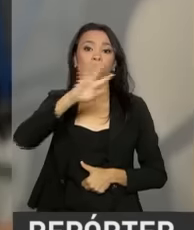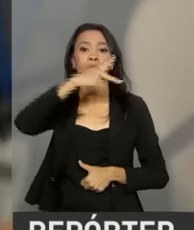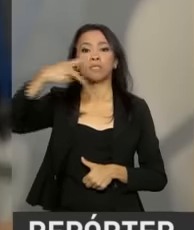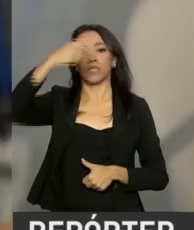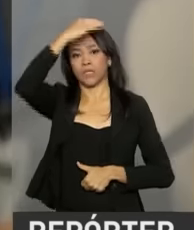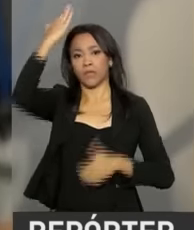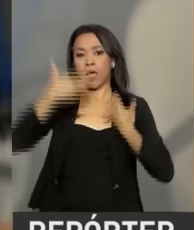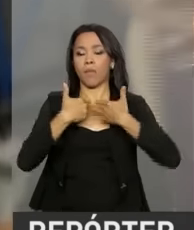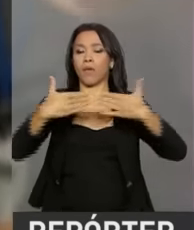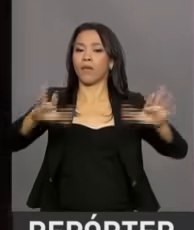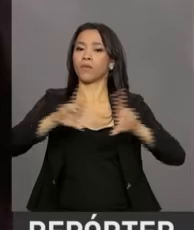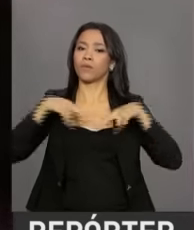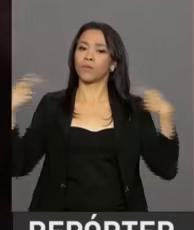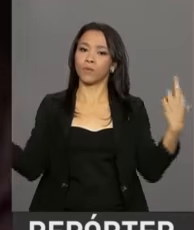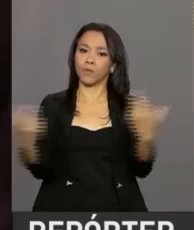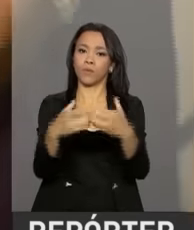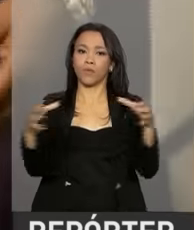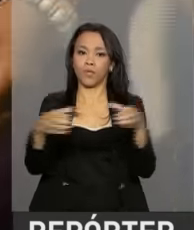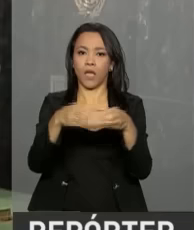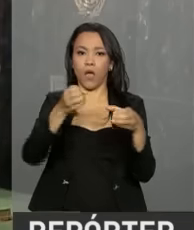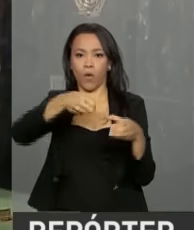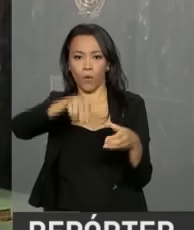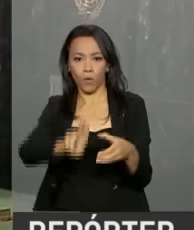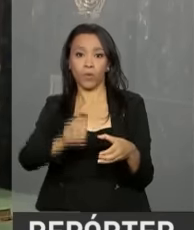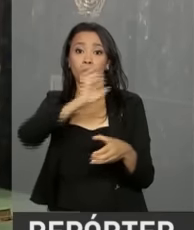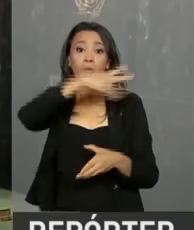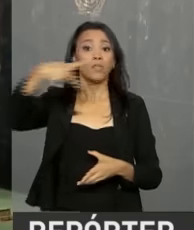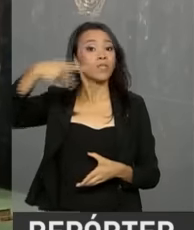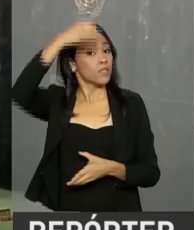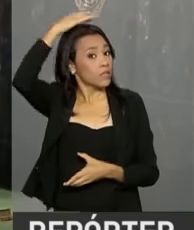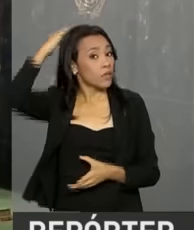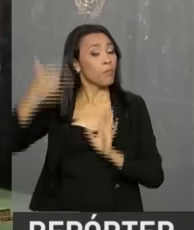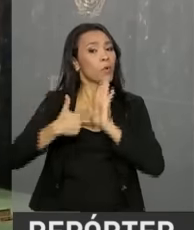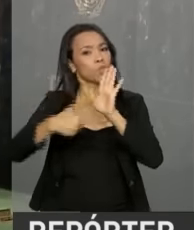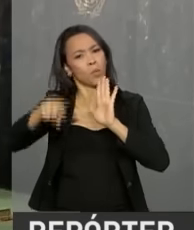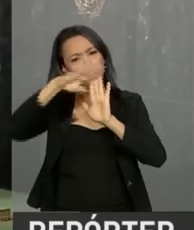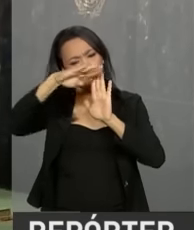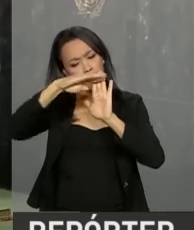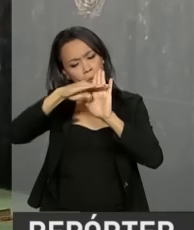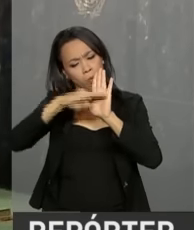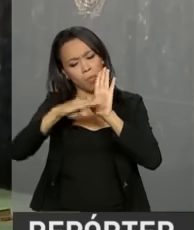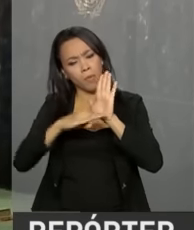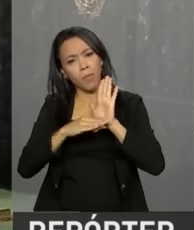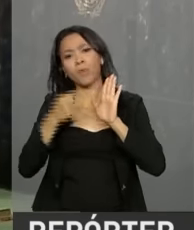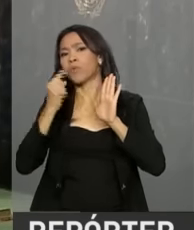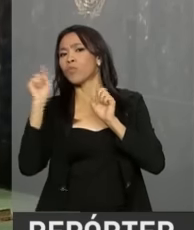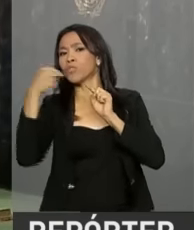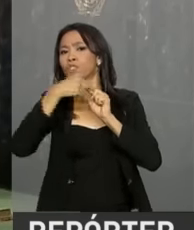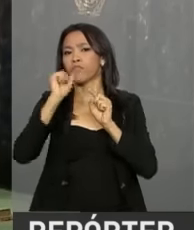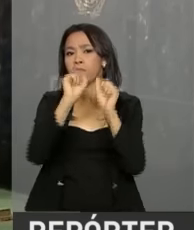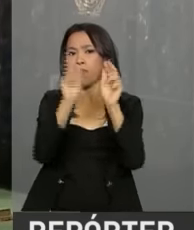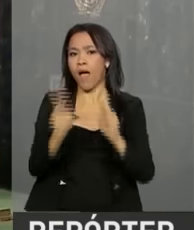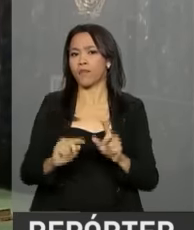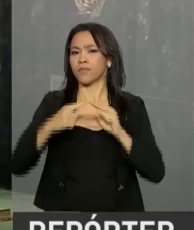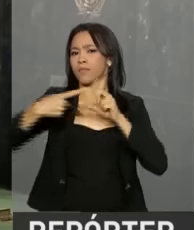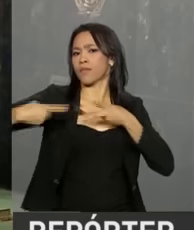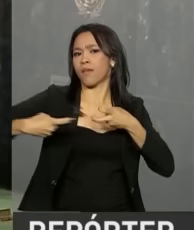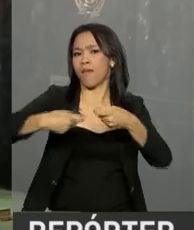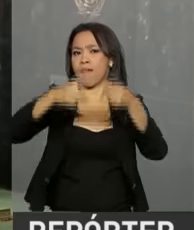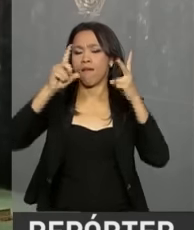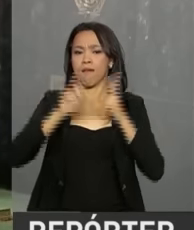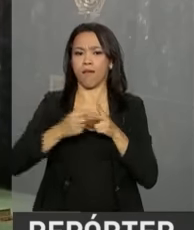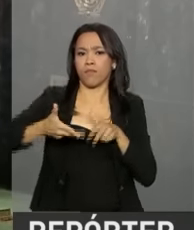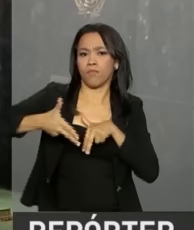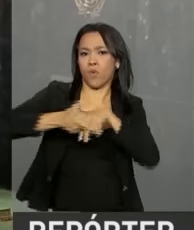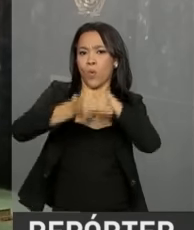Assembleia Geral das Nações Unidas. O presidente Michel Temer apontou os principais entraves para a paz mundial: as guerras, o terrorismo,